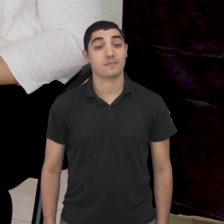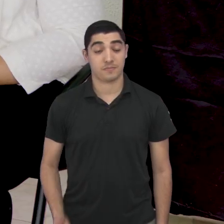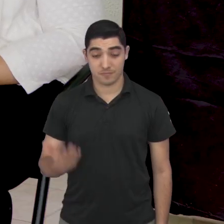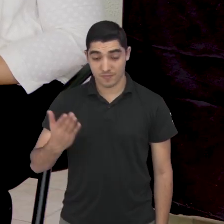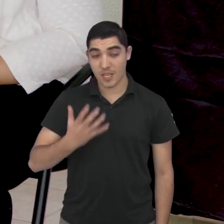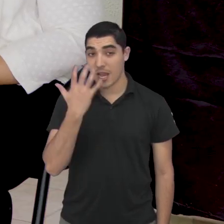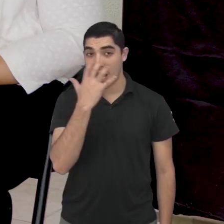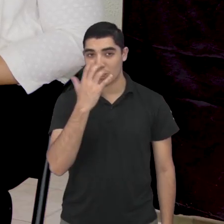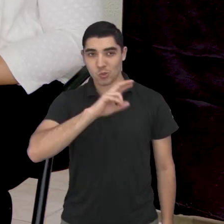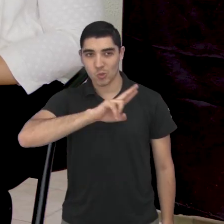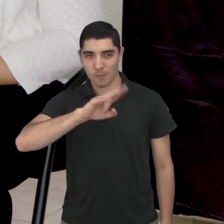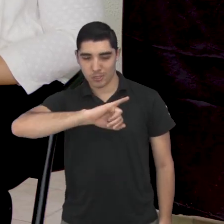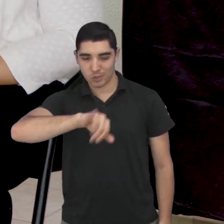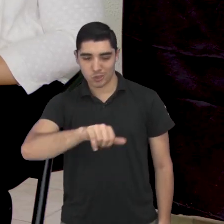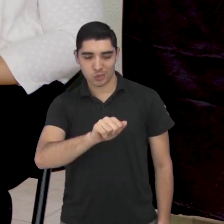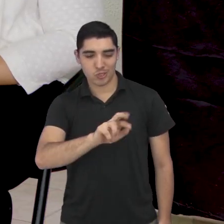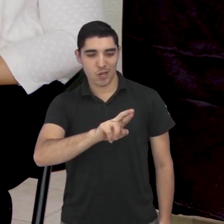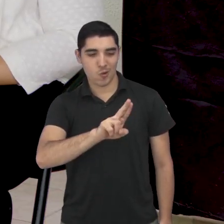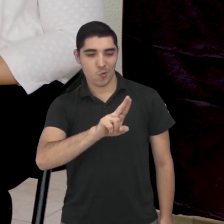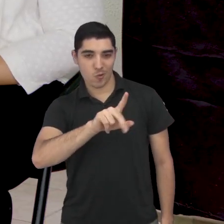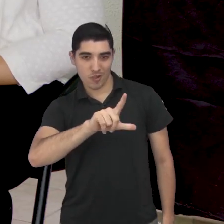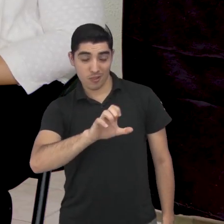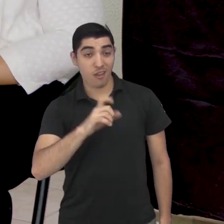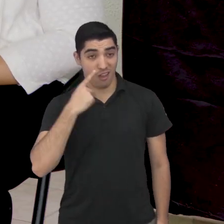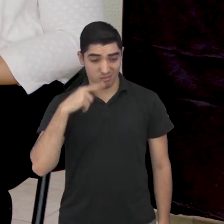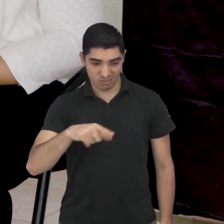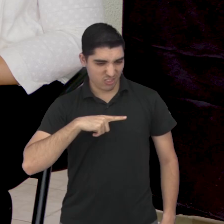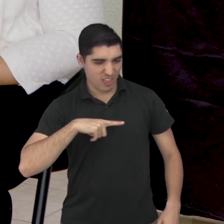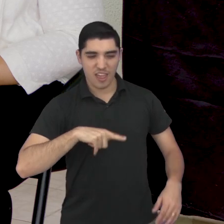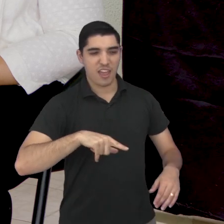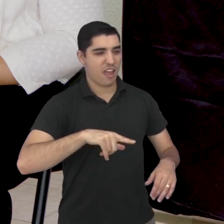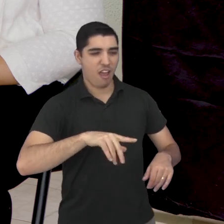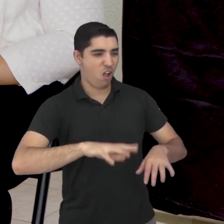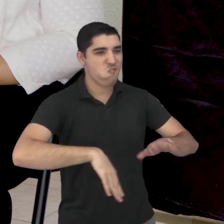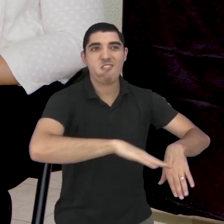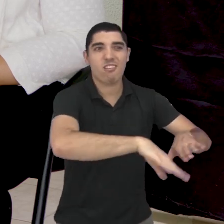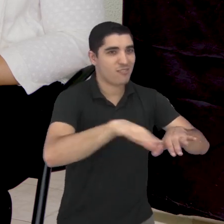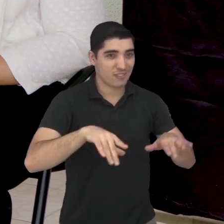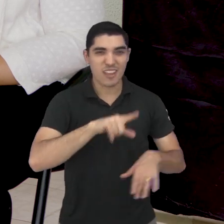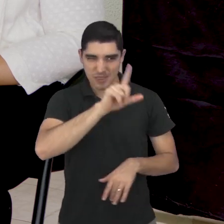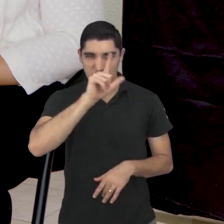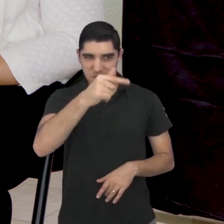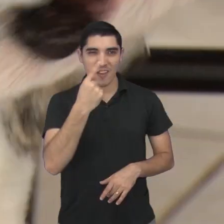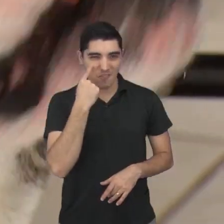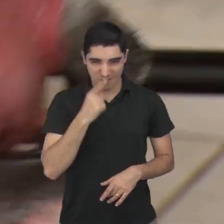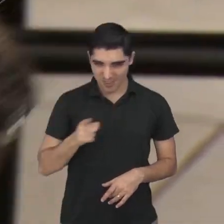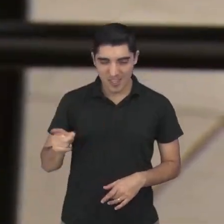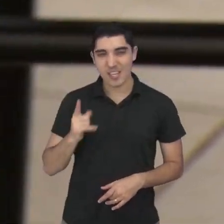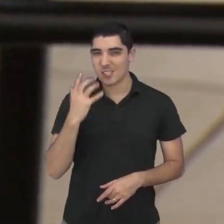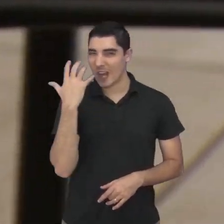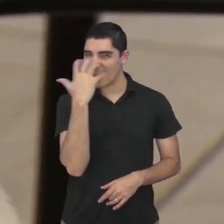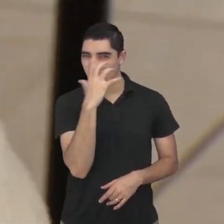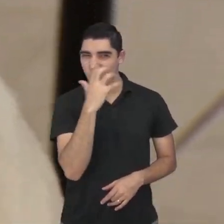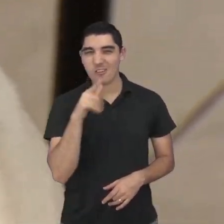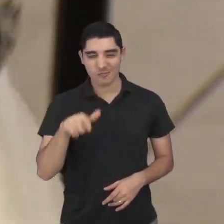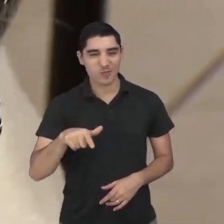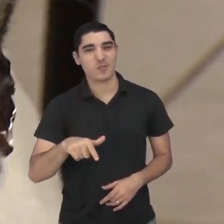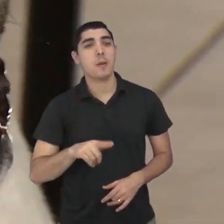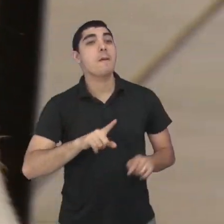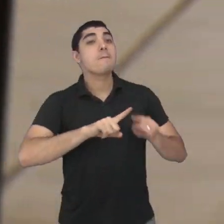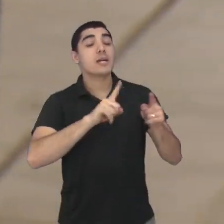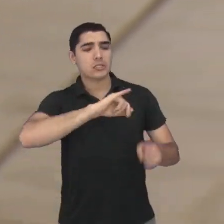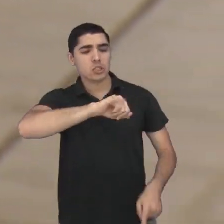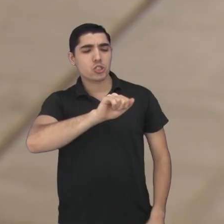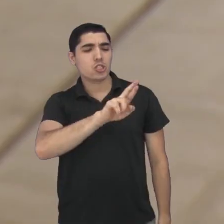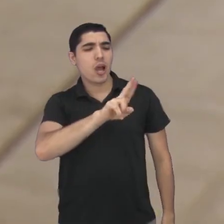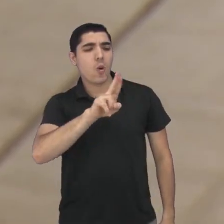Jahuli, um cachorro super animado, tá andando por aqui, daqui a pouco ele vai surgir na imagem, mas vocês vão vendo imagens dele também conforme a gente vai conversando. Mas Jahuli é